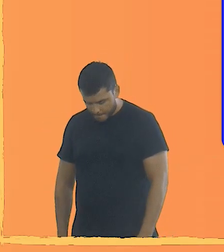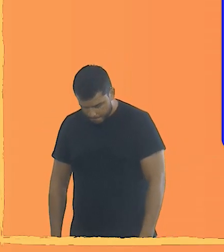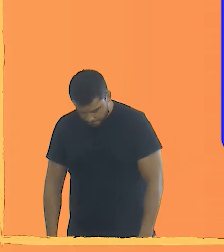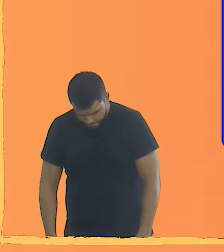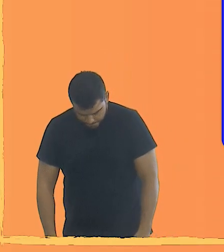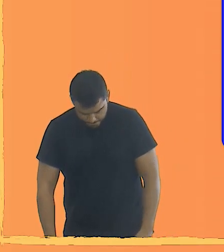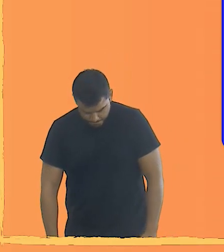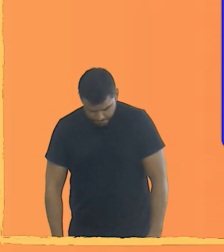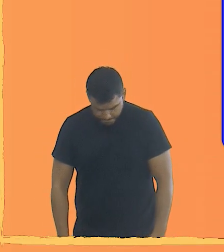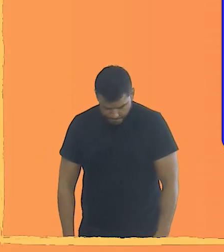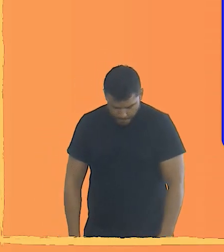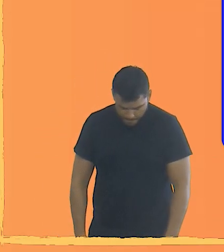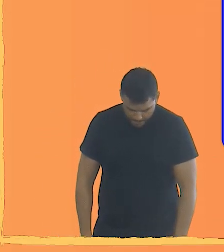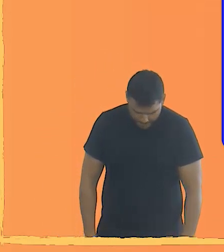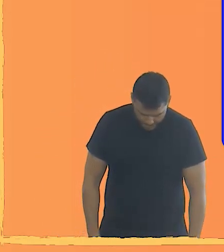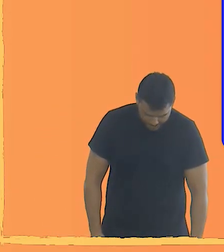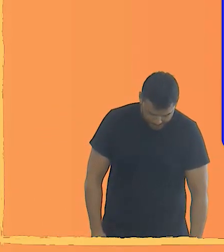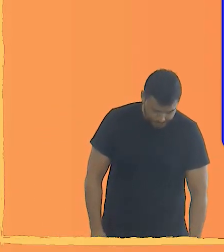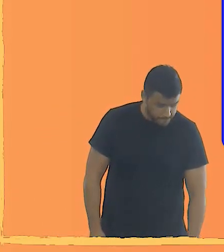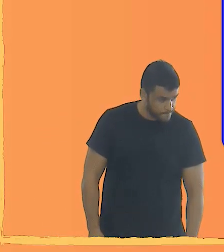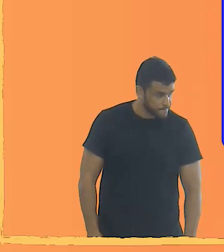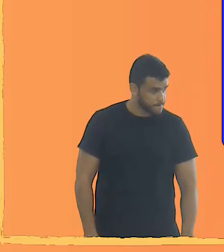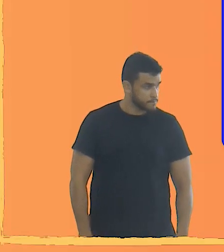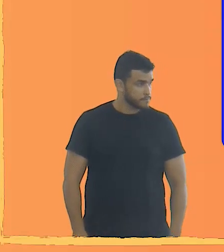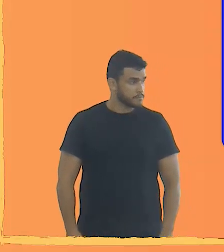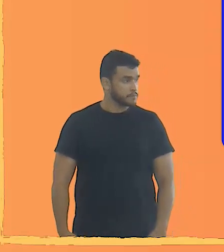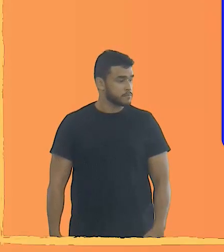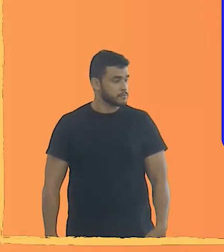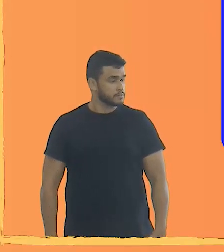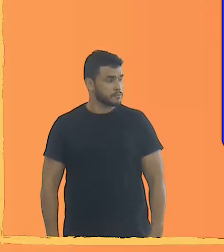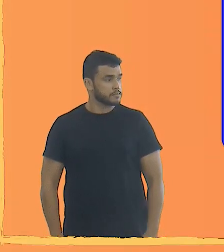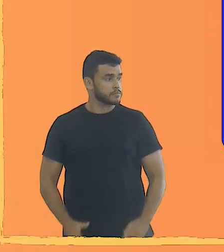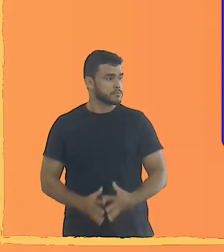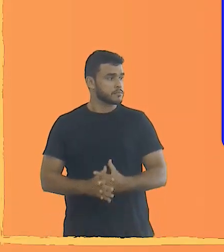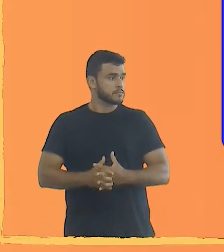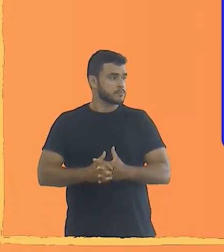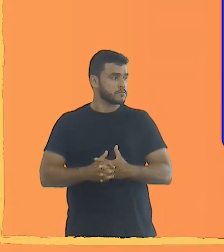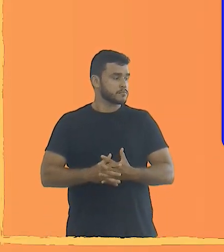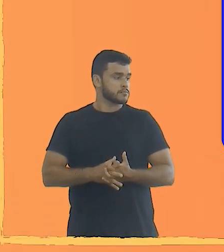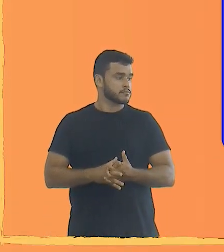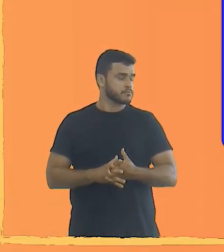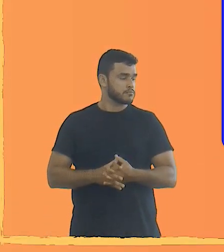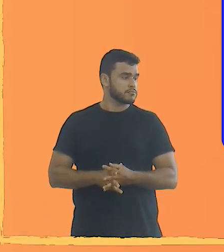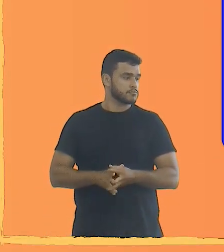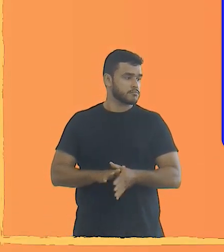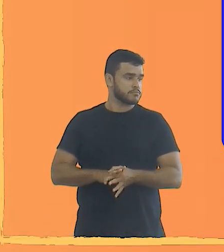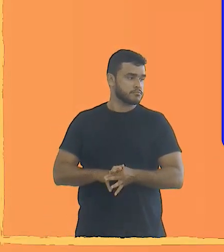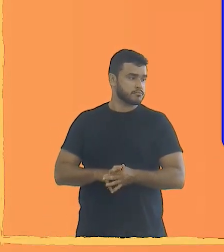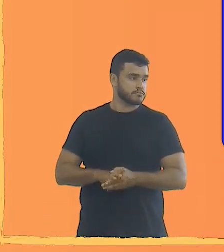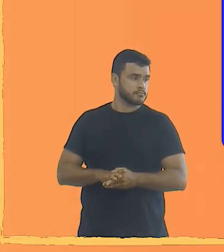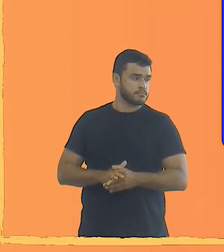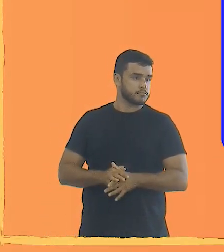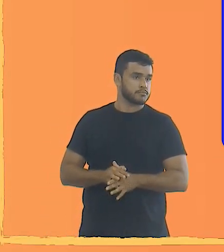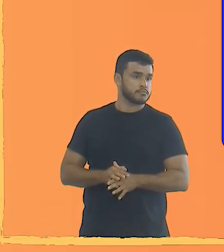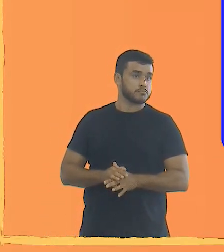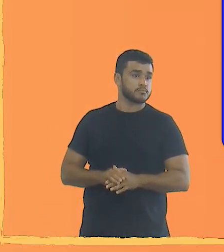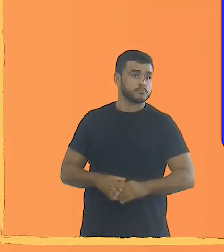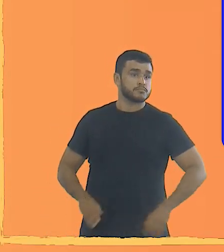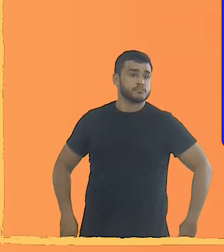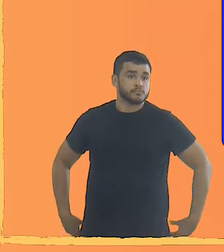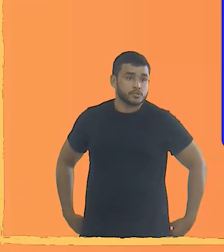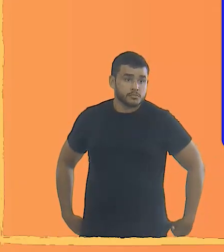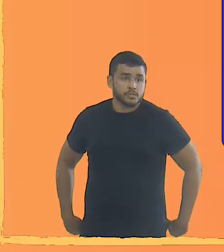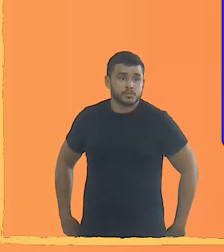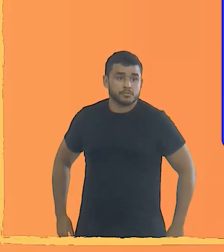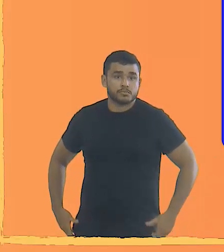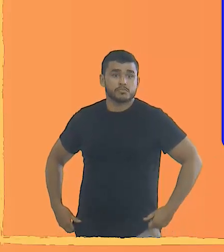então. Bora mais. Questão 5. Questão 5 do Enem, o enunciado diz assim, ó.